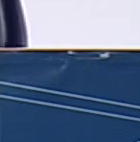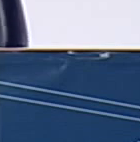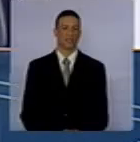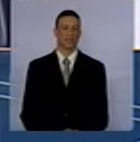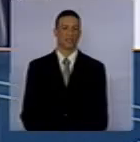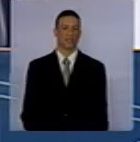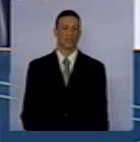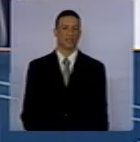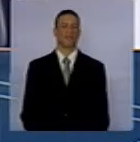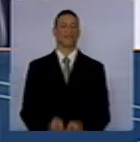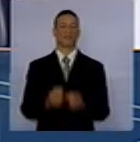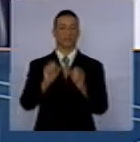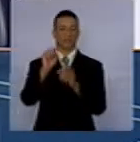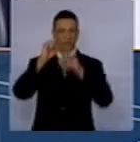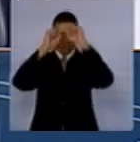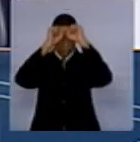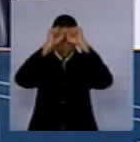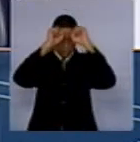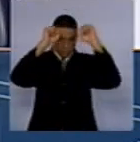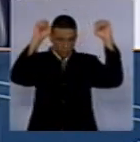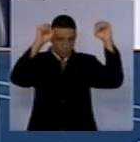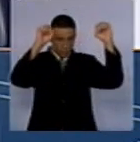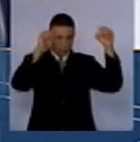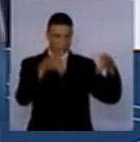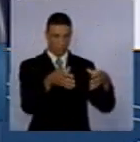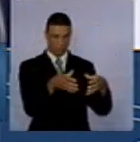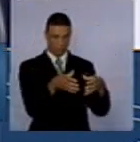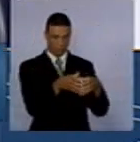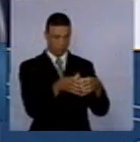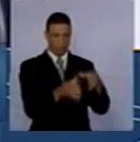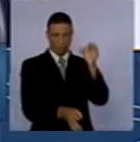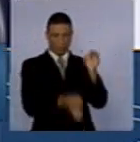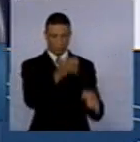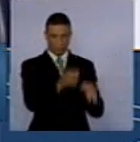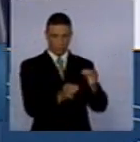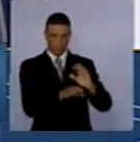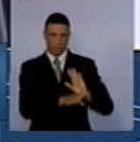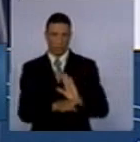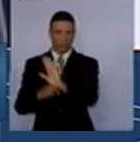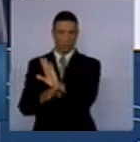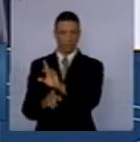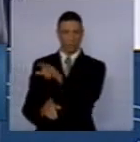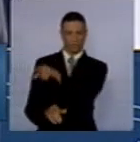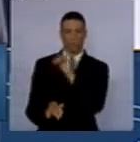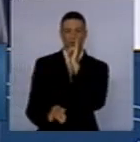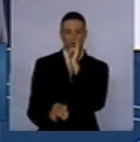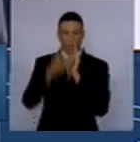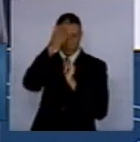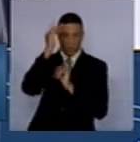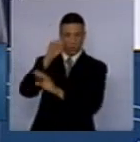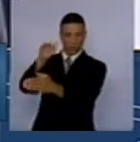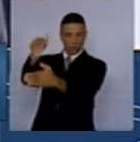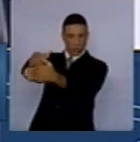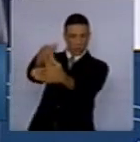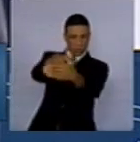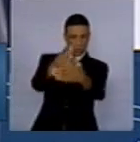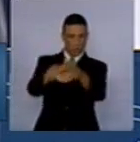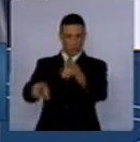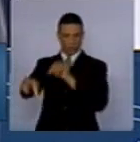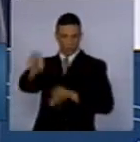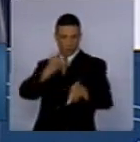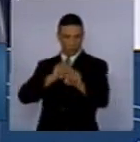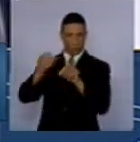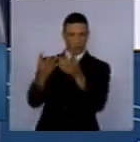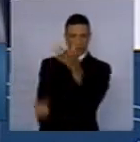que permitam com que essa decisão tenha o quanto possível uma legitimação democrática no sentido de que seja